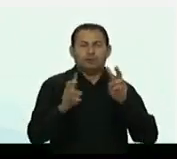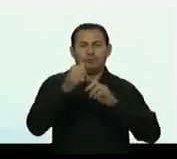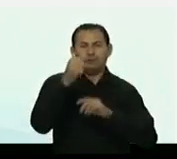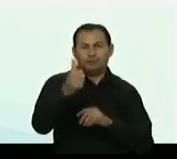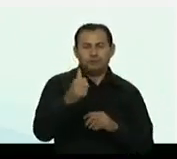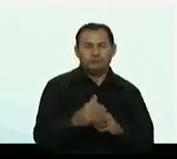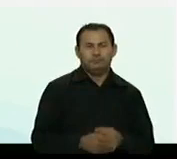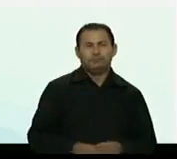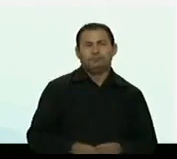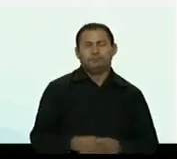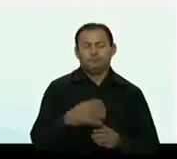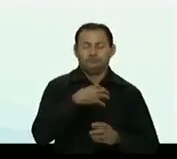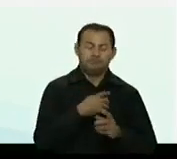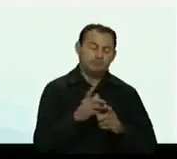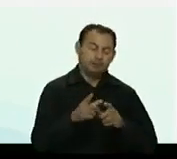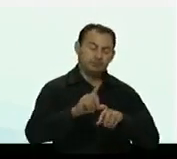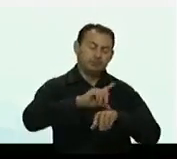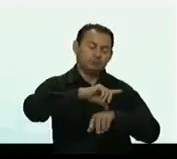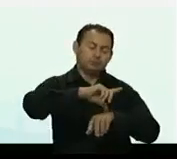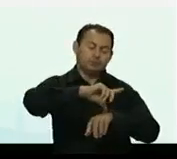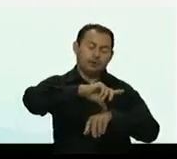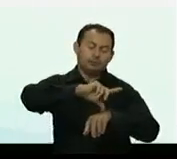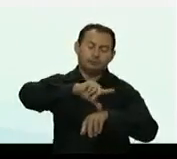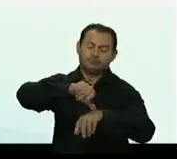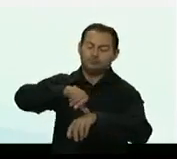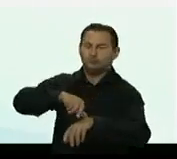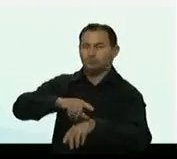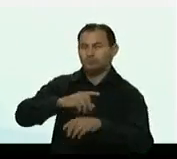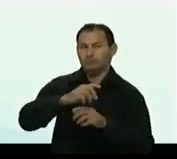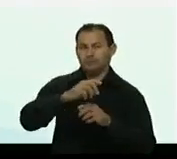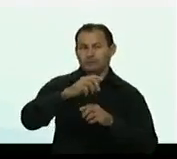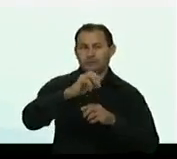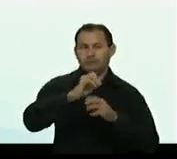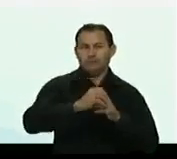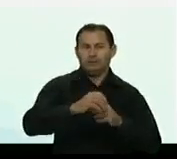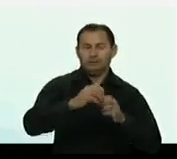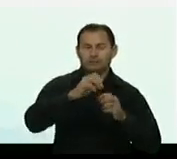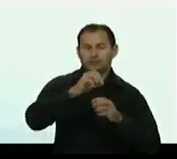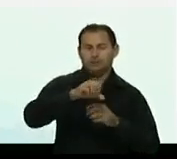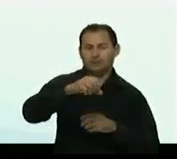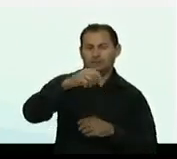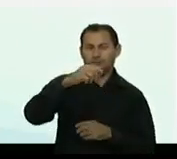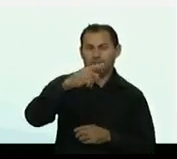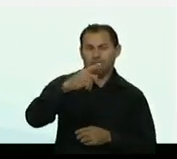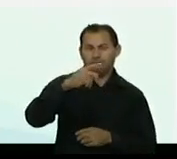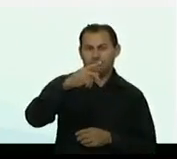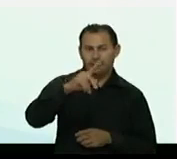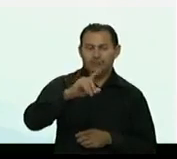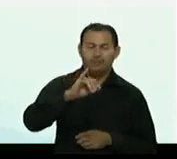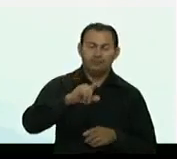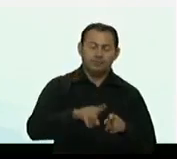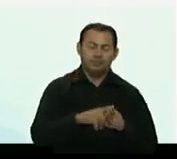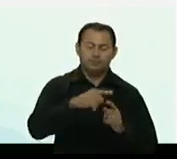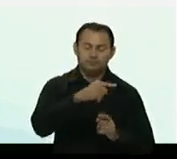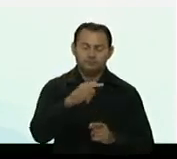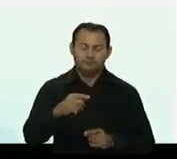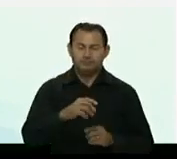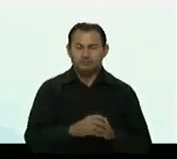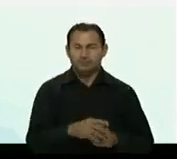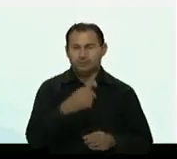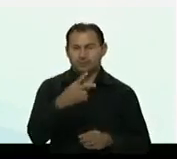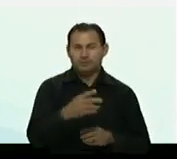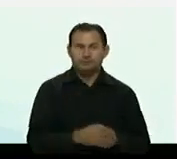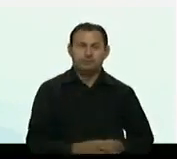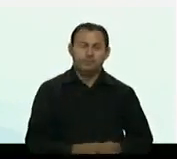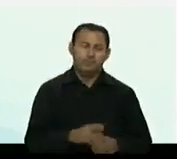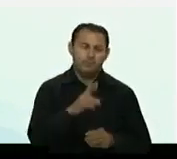positivo. E no sentido horário, negativo. Ela tem um centro na origem e